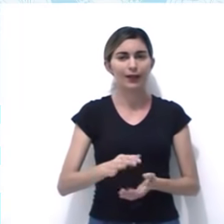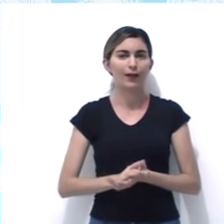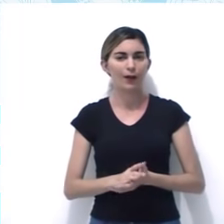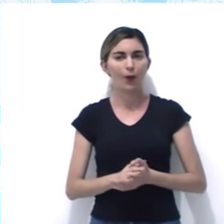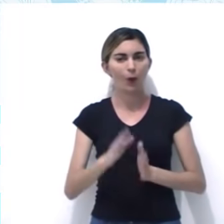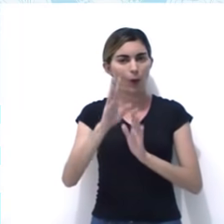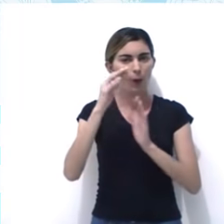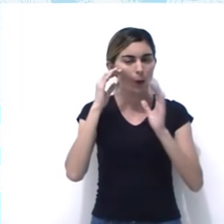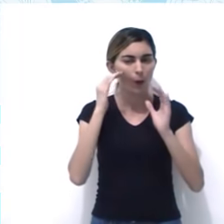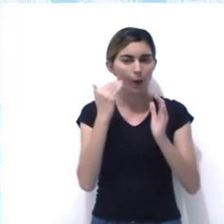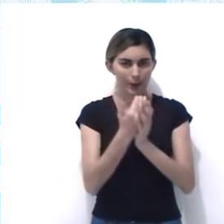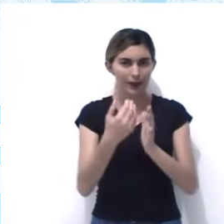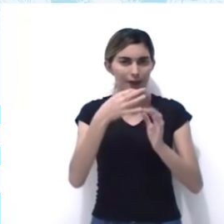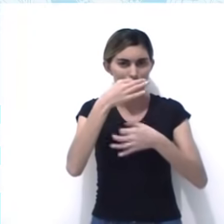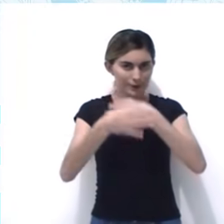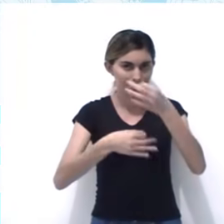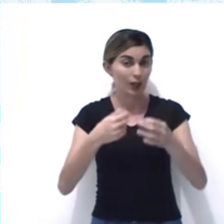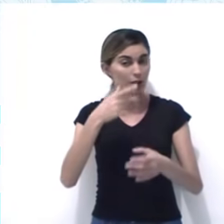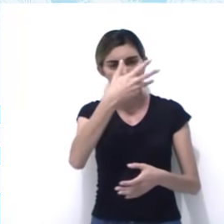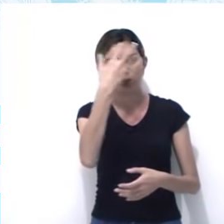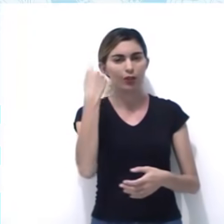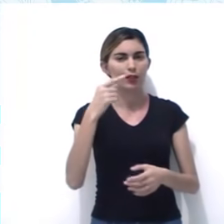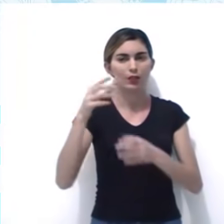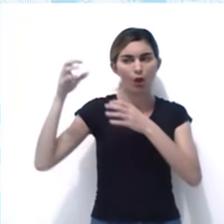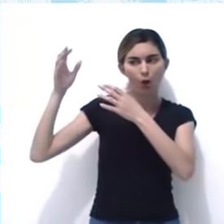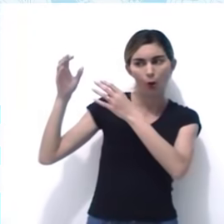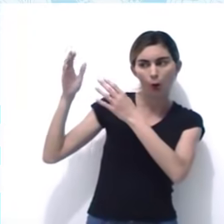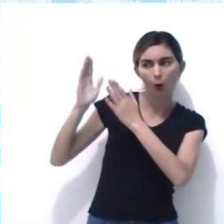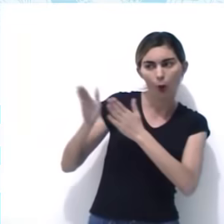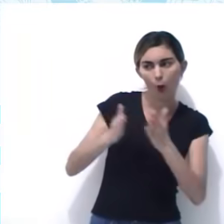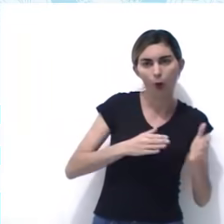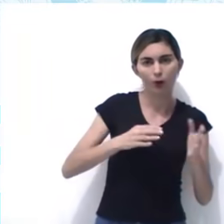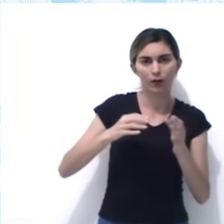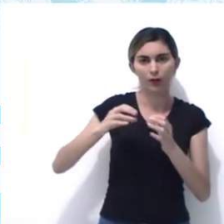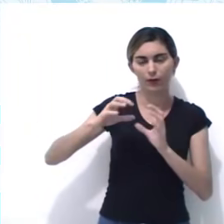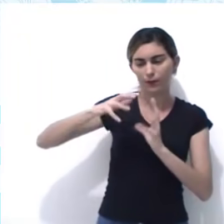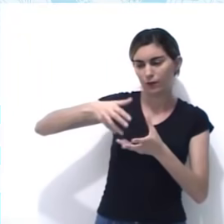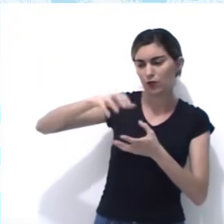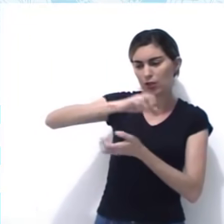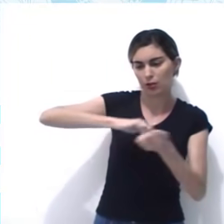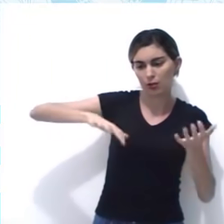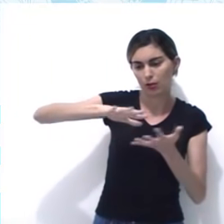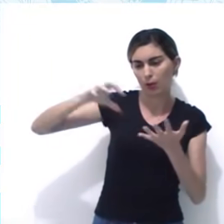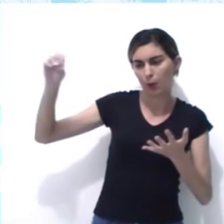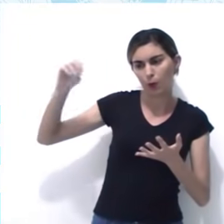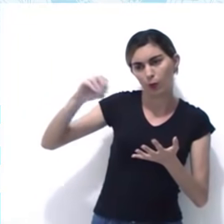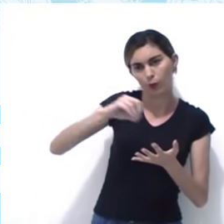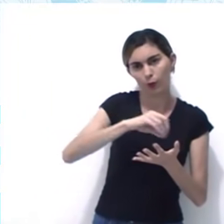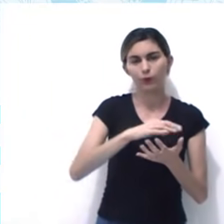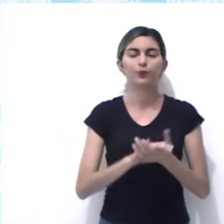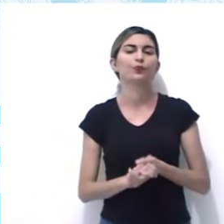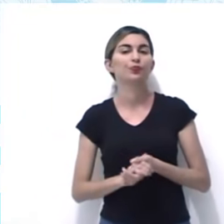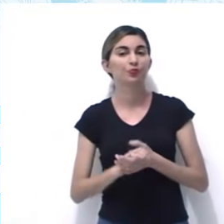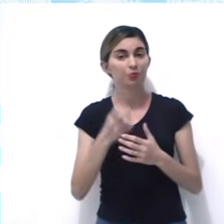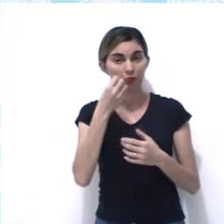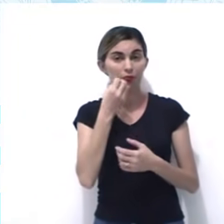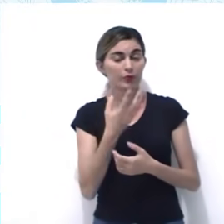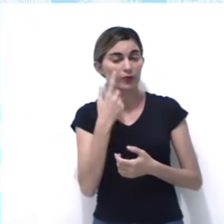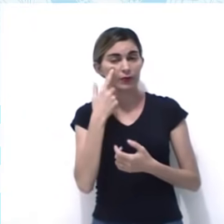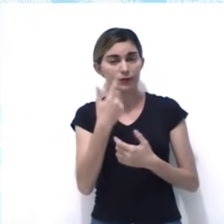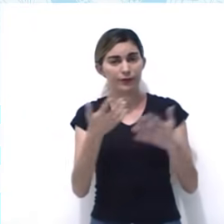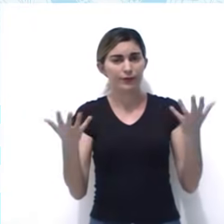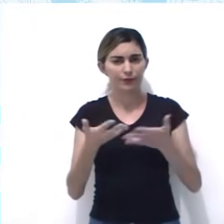dica que vocês não vão mais esquecer a ordem dos planetas do nosso sistema solar bom vejamos agora